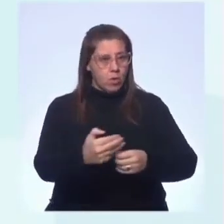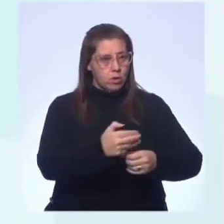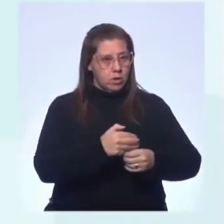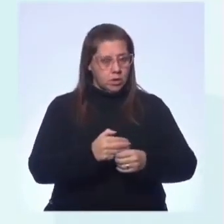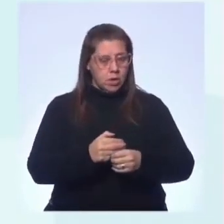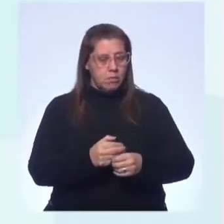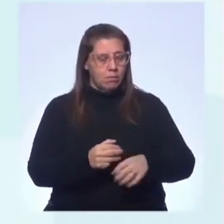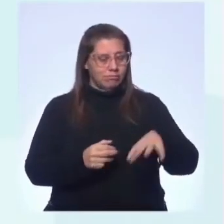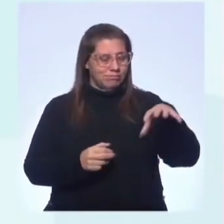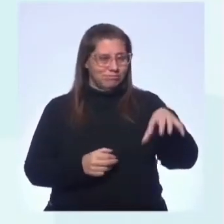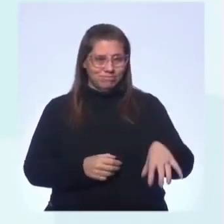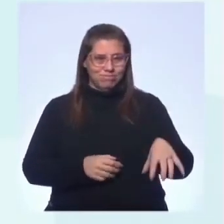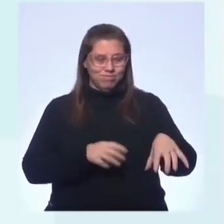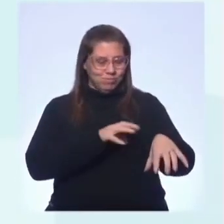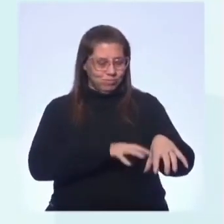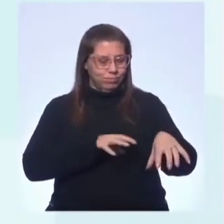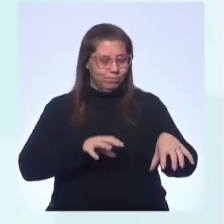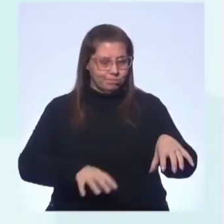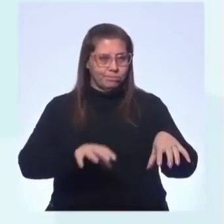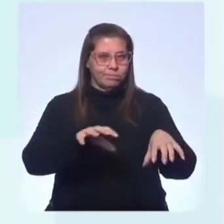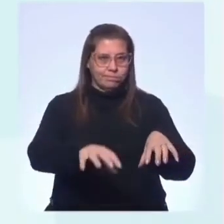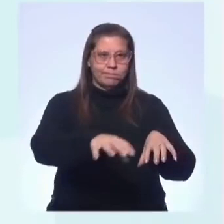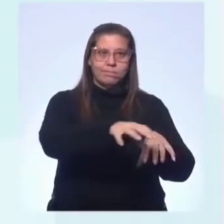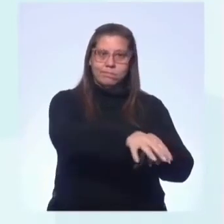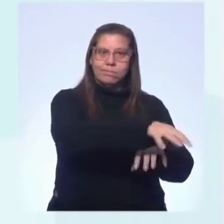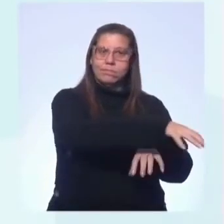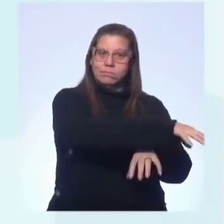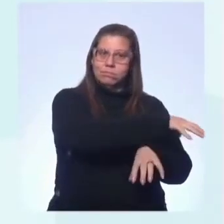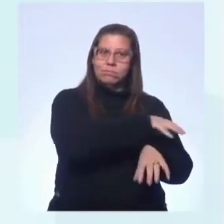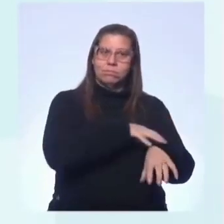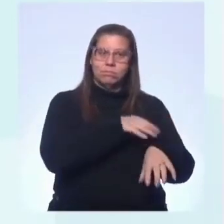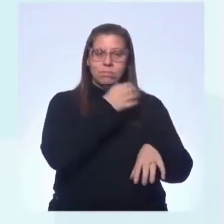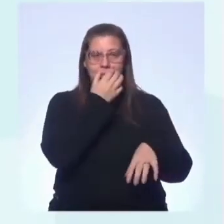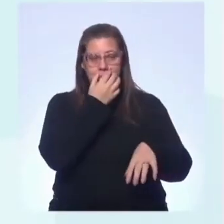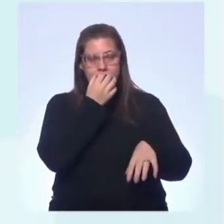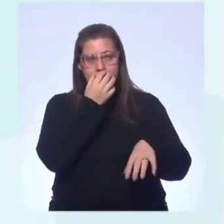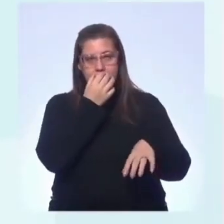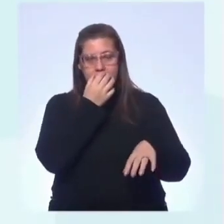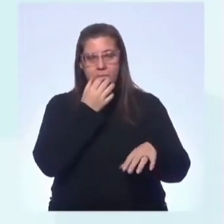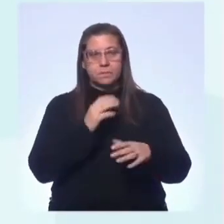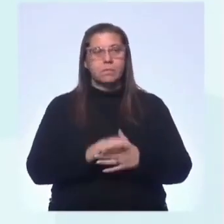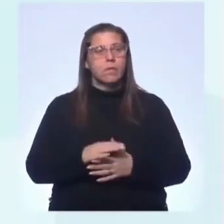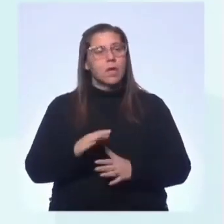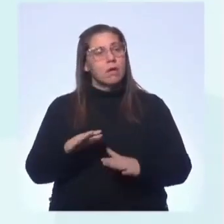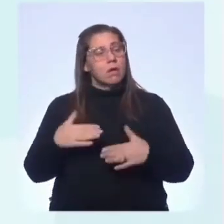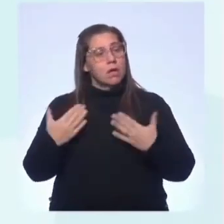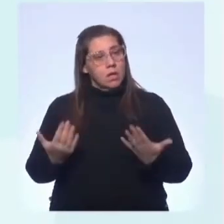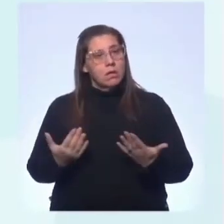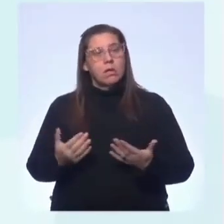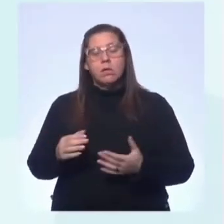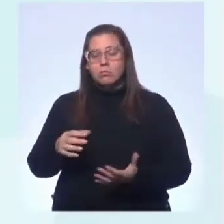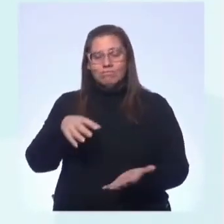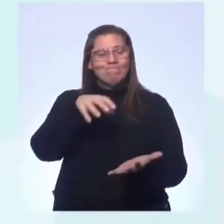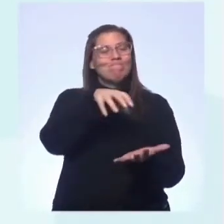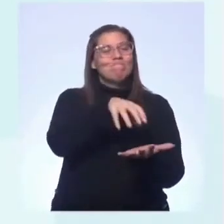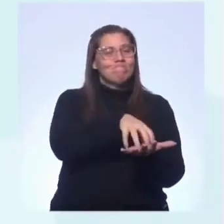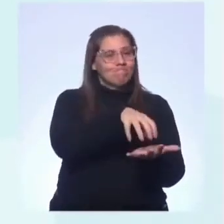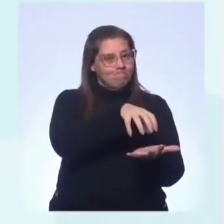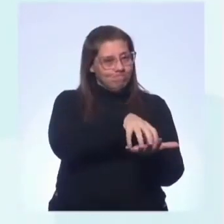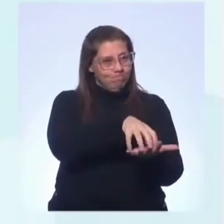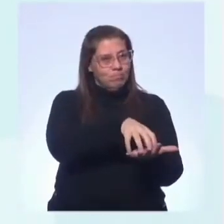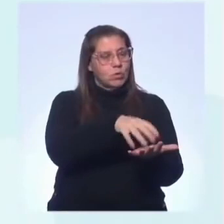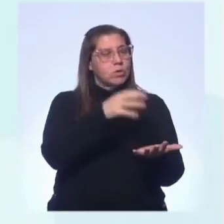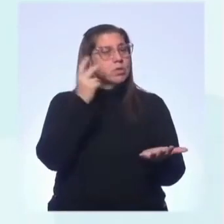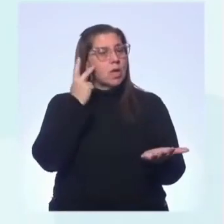no entorno da região da cidade de São Paulo, do município de São Paulo, né? Então, né, se concentra aí no município de São